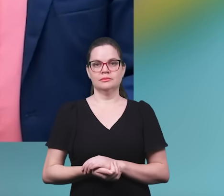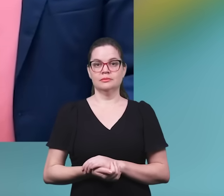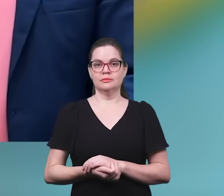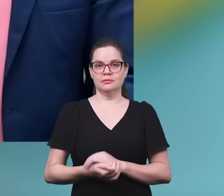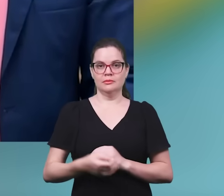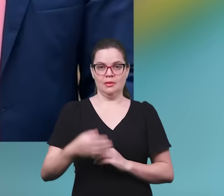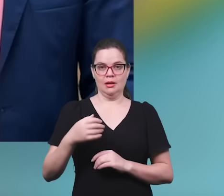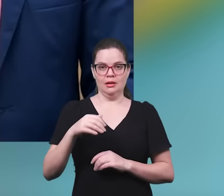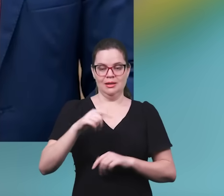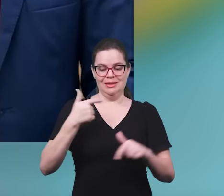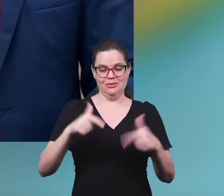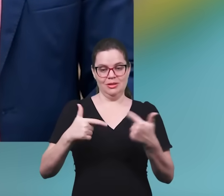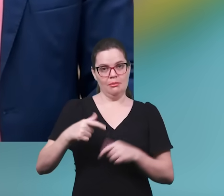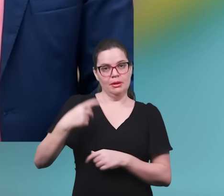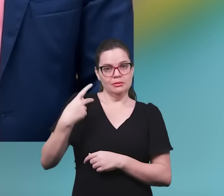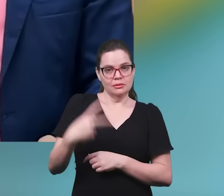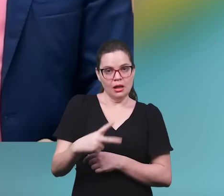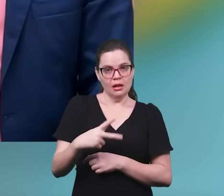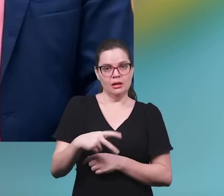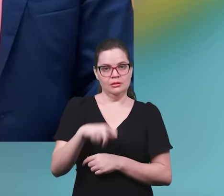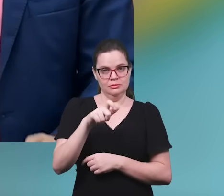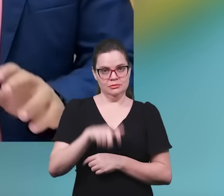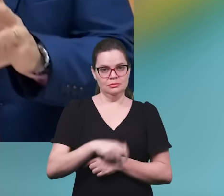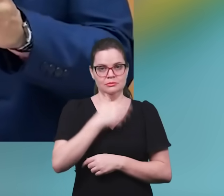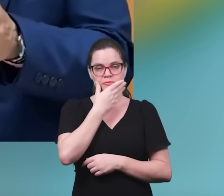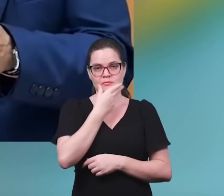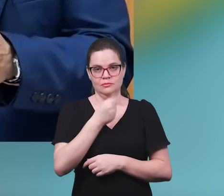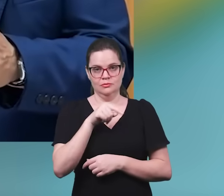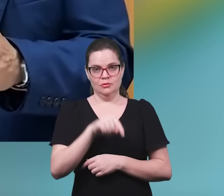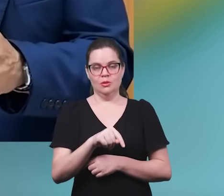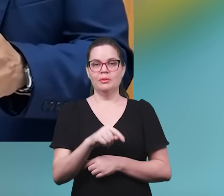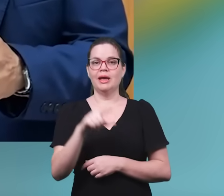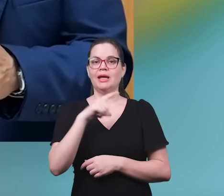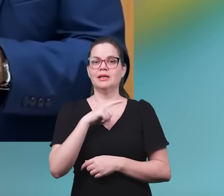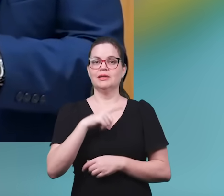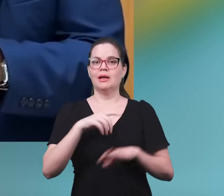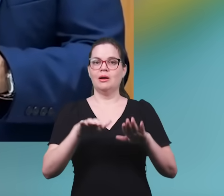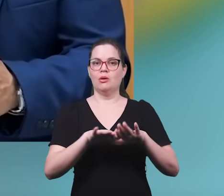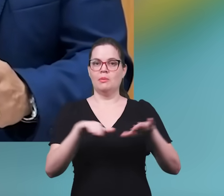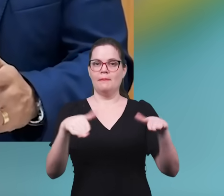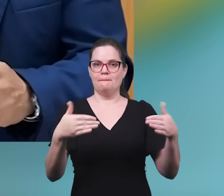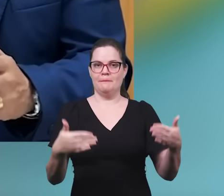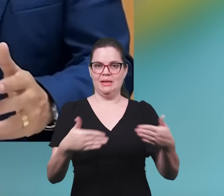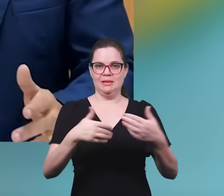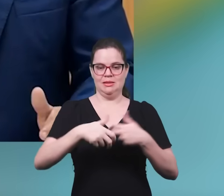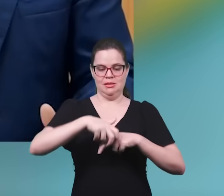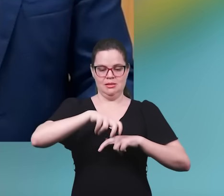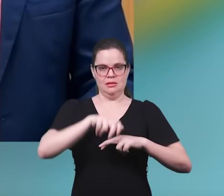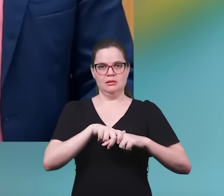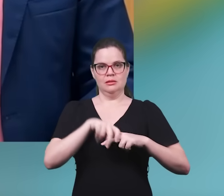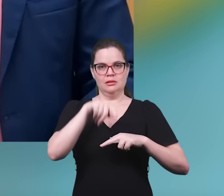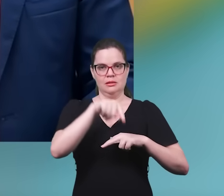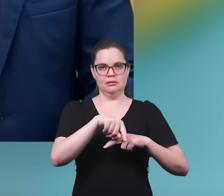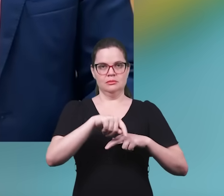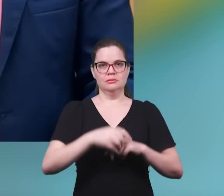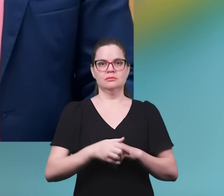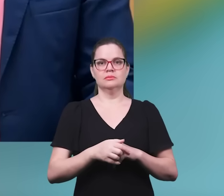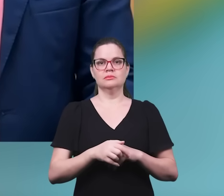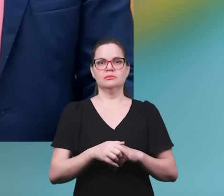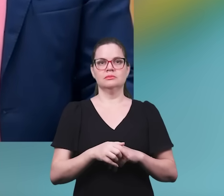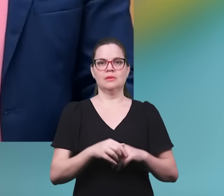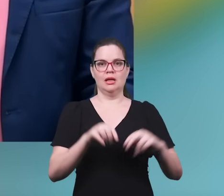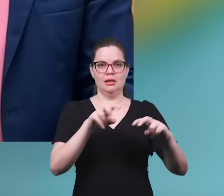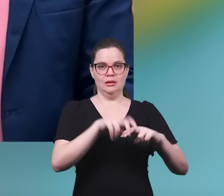no ambiente de trabalho dele, na mesa onde ele se assentava para trabalhar,